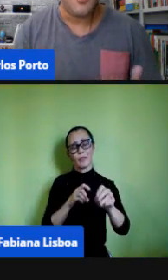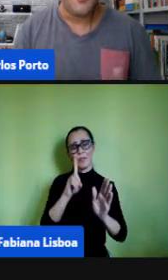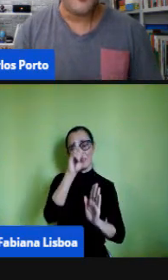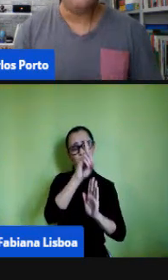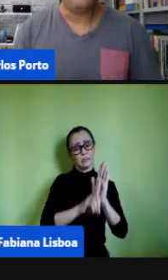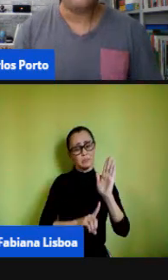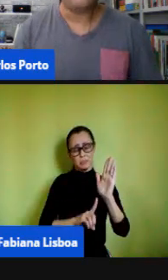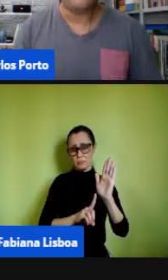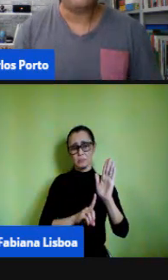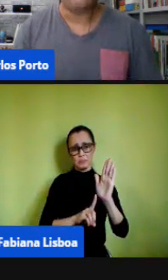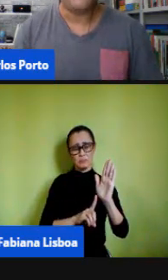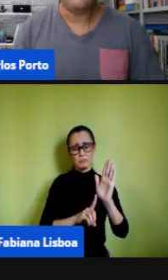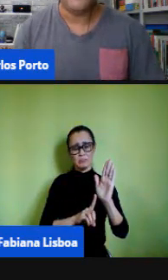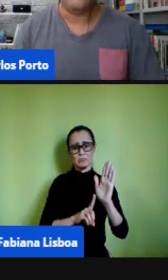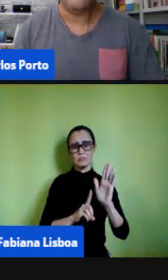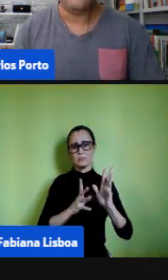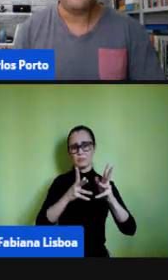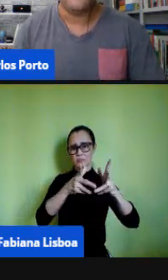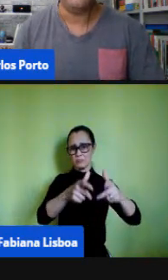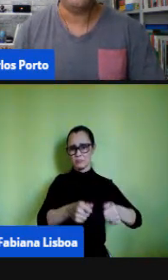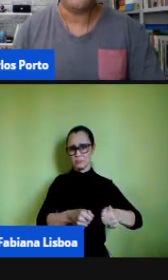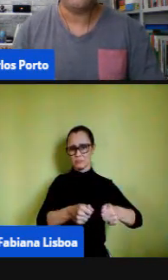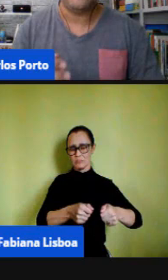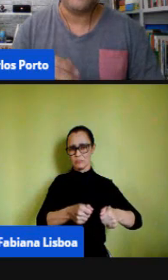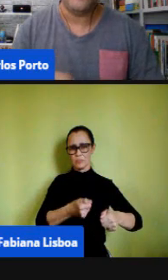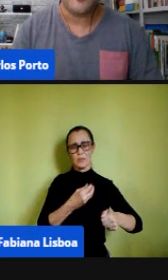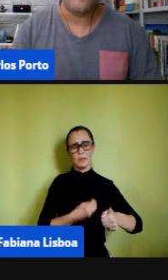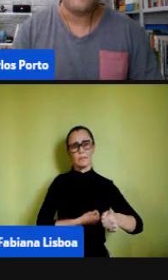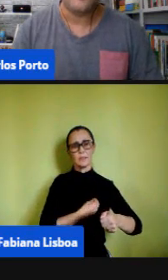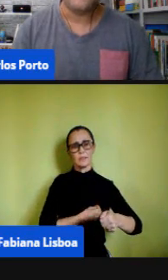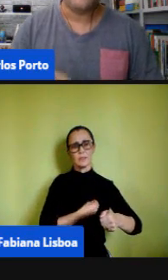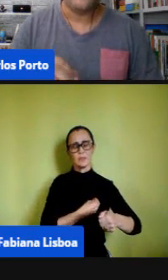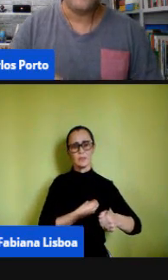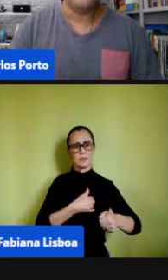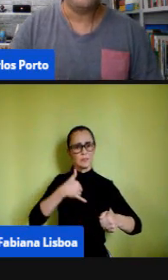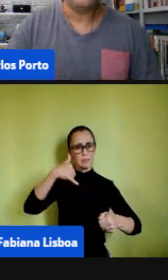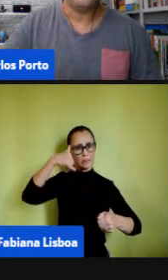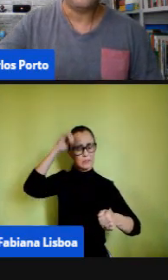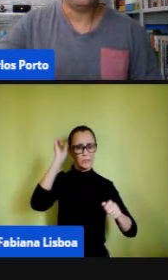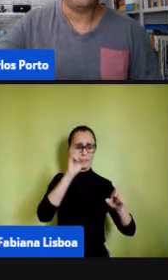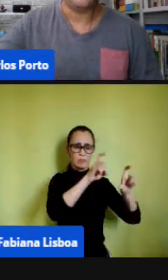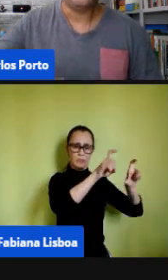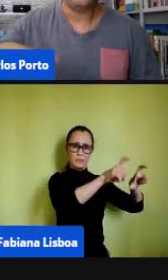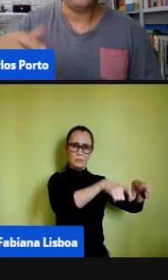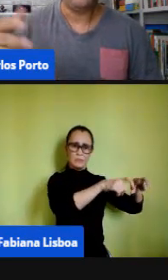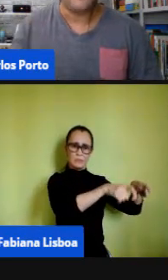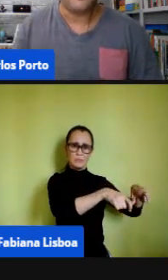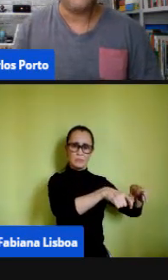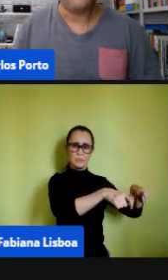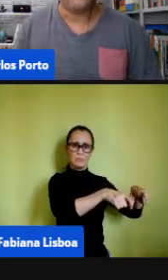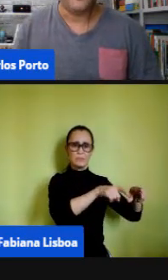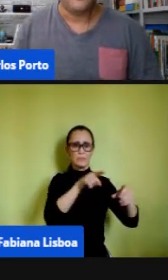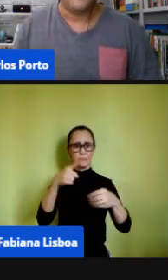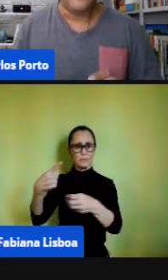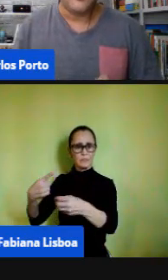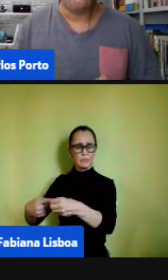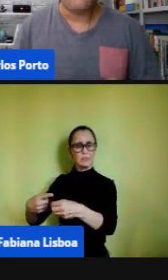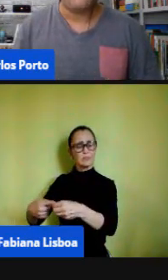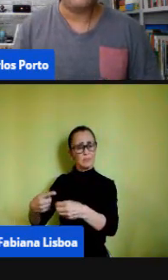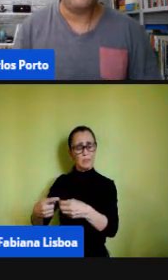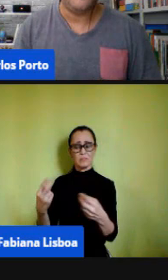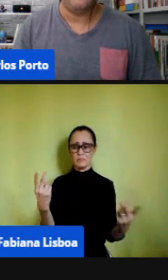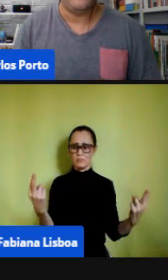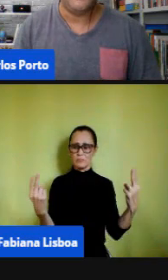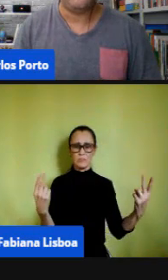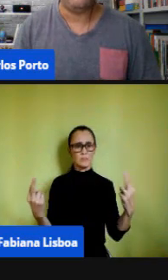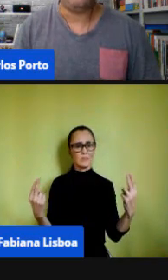todos, a educação ela está presente tanto na zona rural quanto na zona urbana. Ela